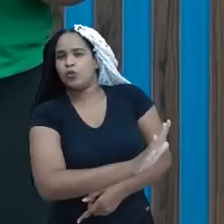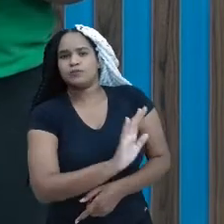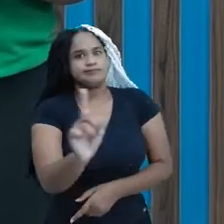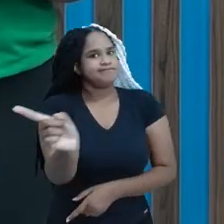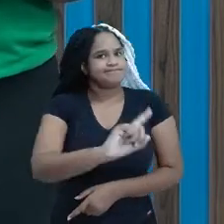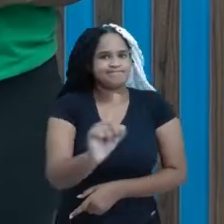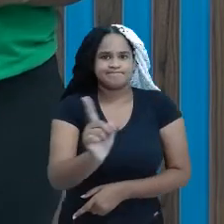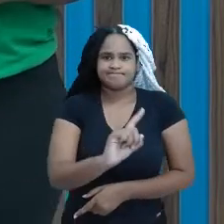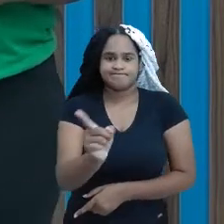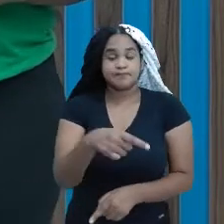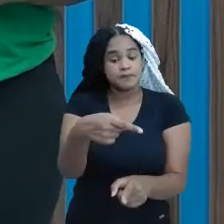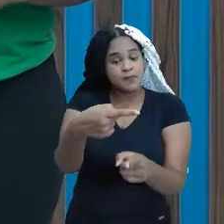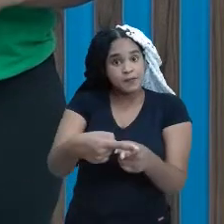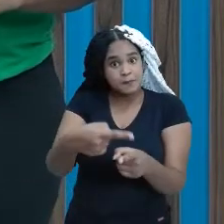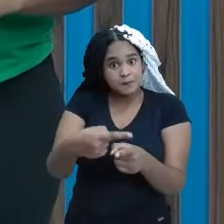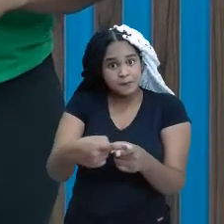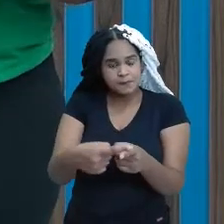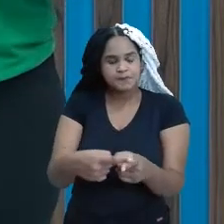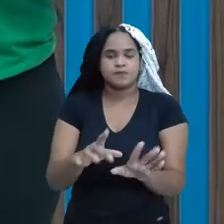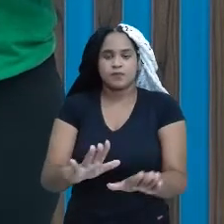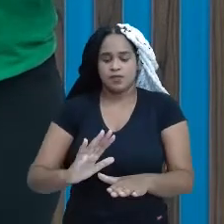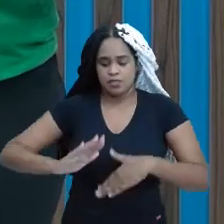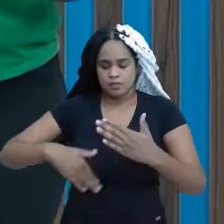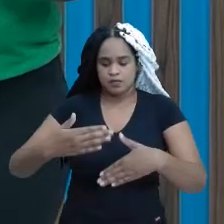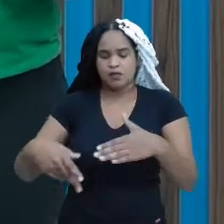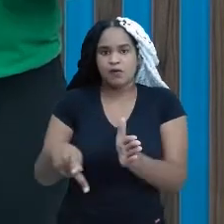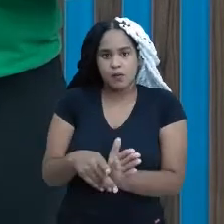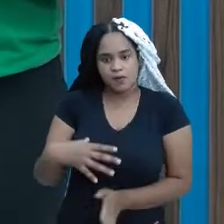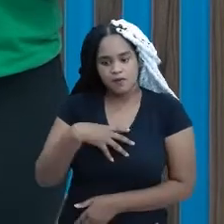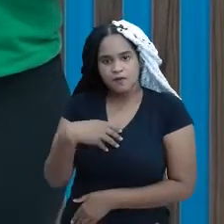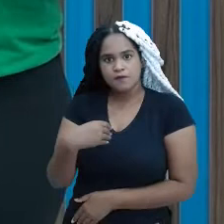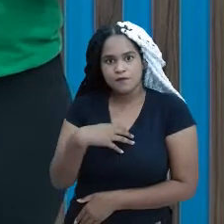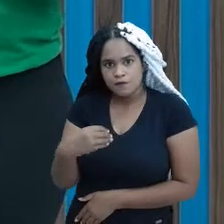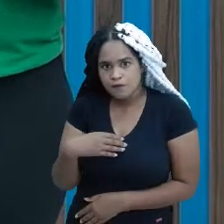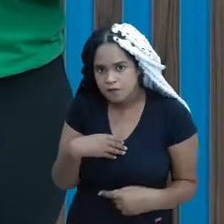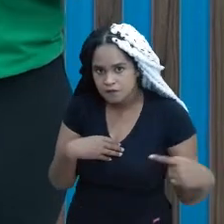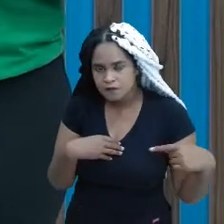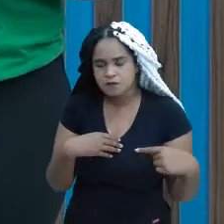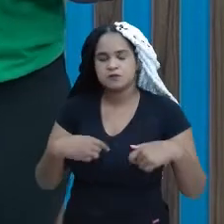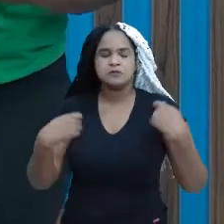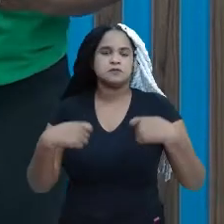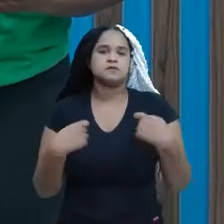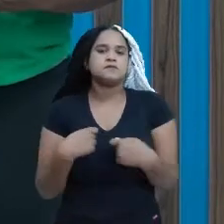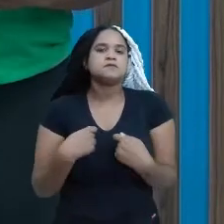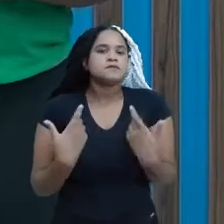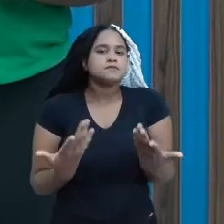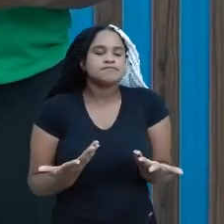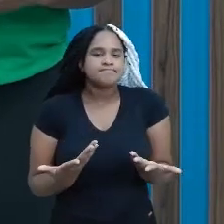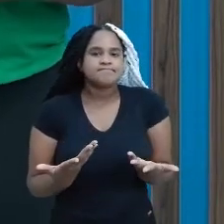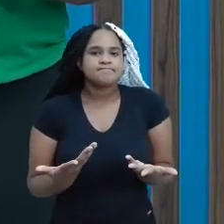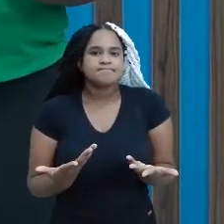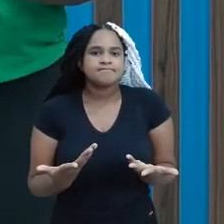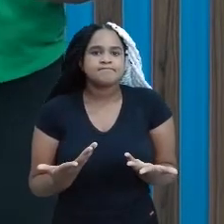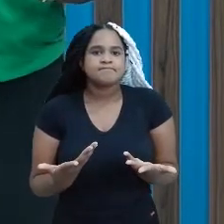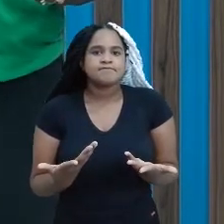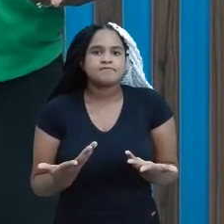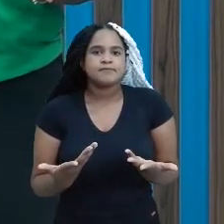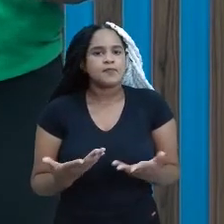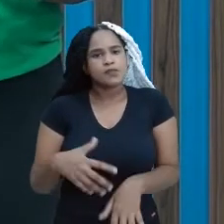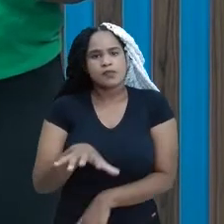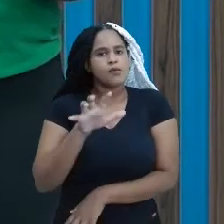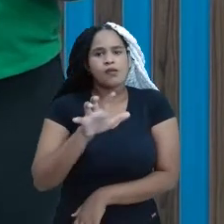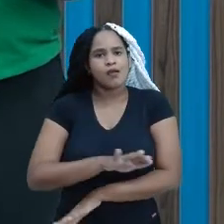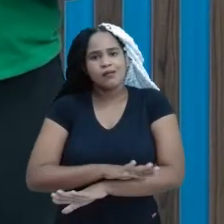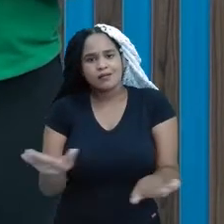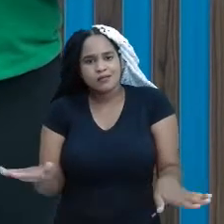assim. Por quê? O desenvolvimento dele, o processo que ele precisa passar é dessa